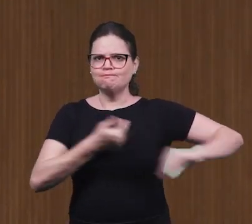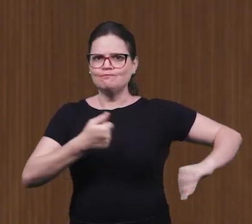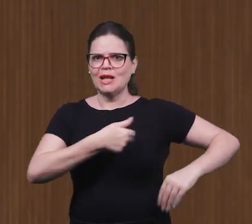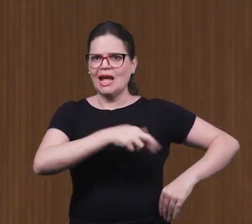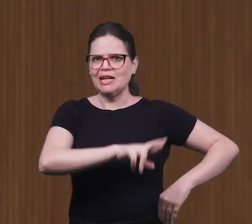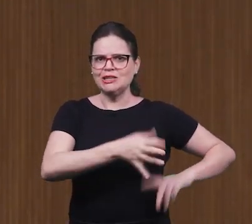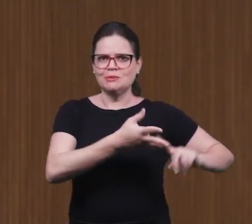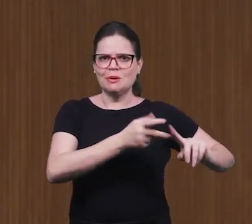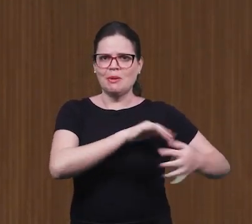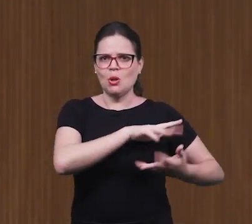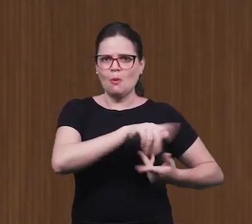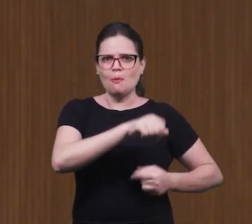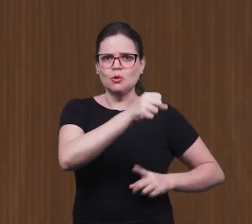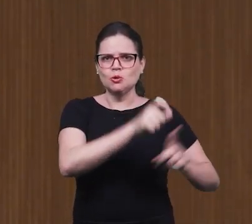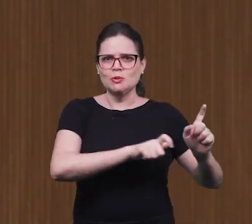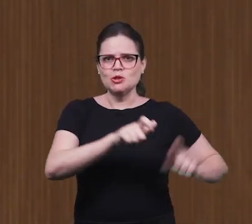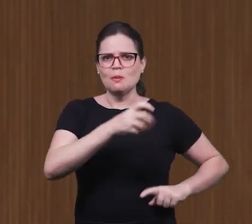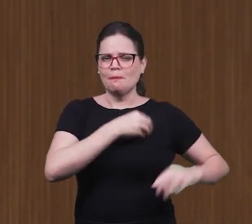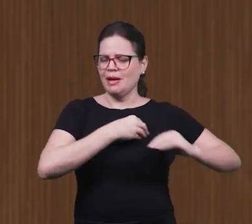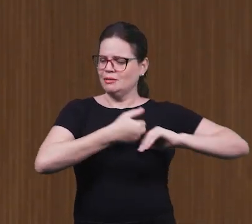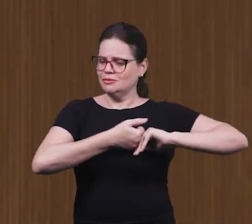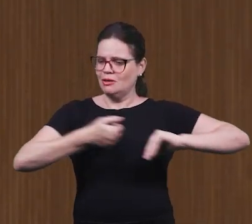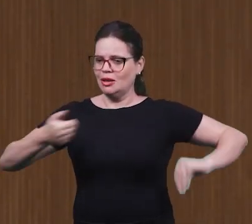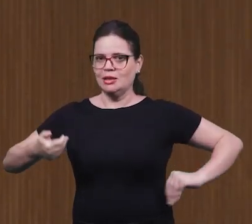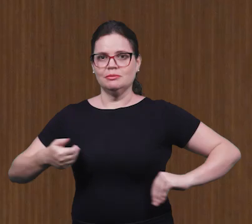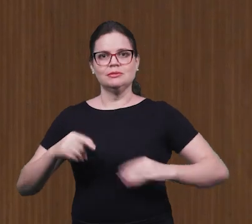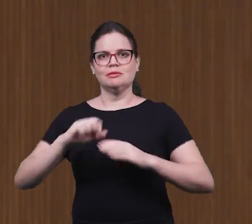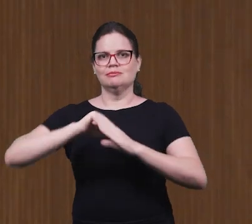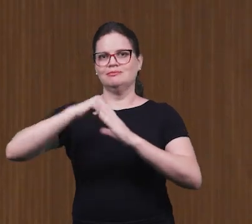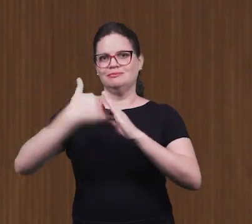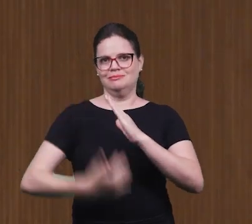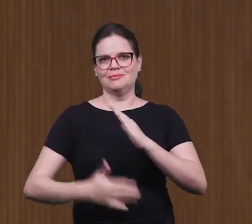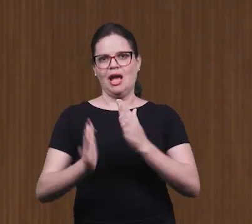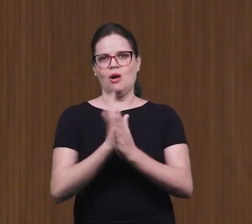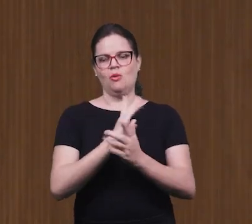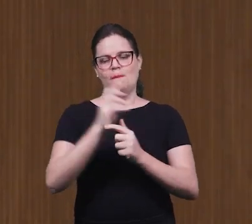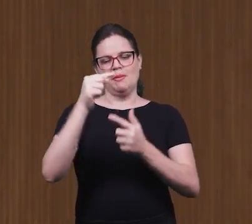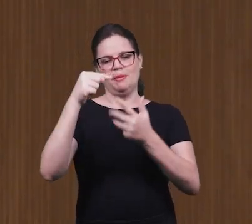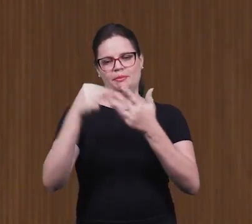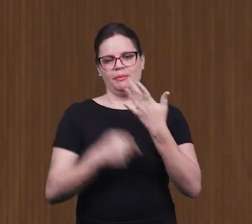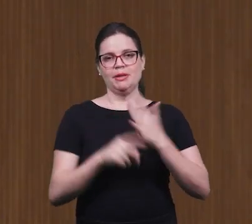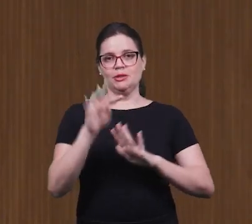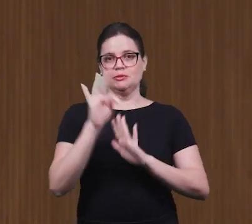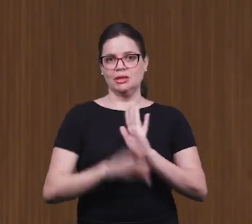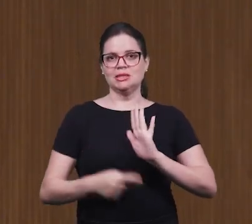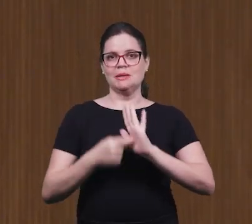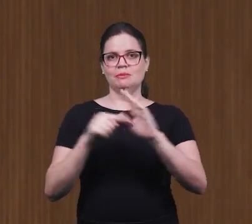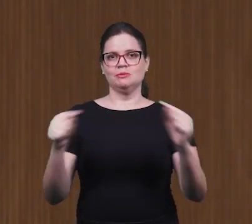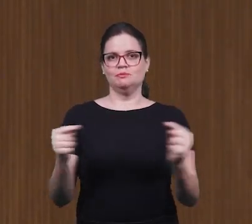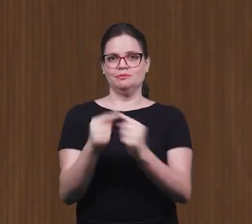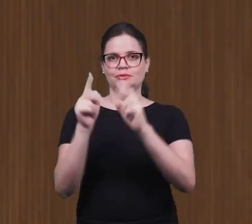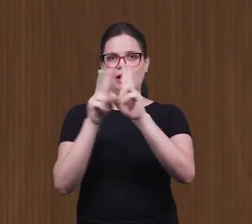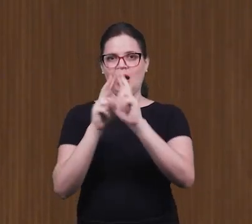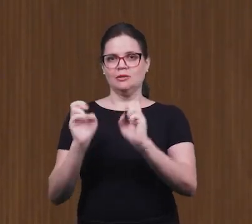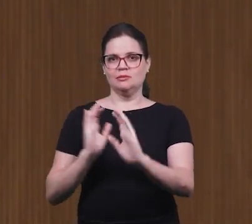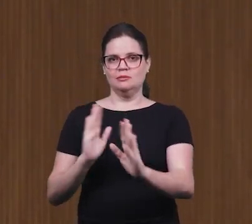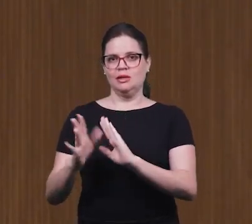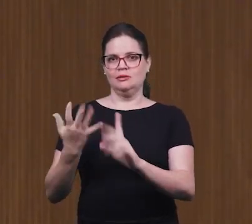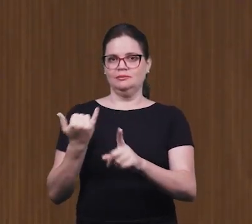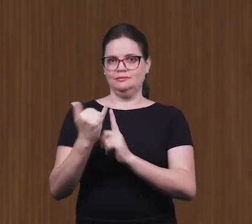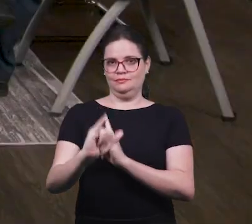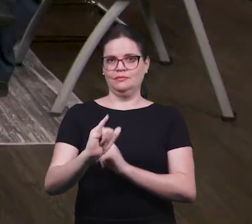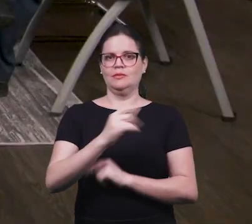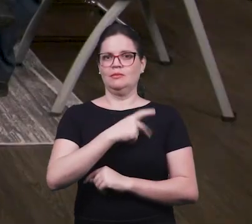religião, com aquilo que é o mundo. Então, esses aspectos são apenas alguns no texto bíblico que mostram exatamente a questão profética que o pastor Josias